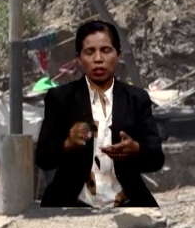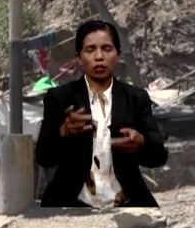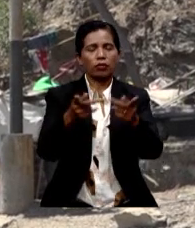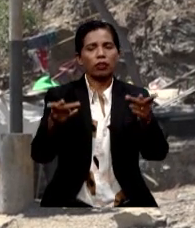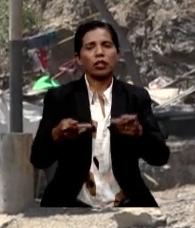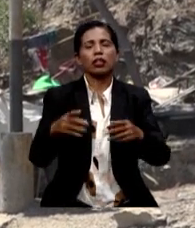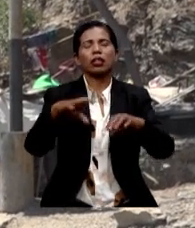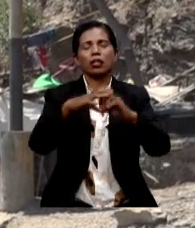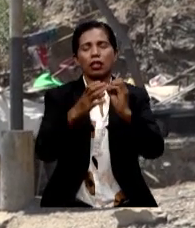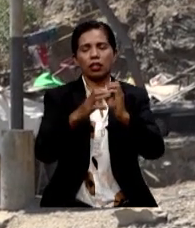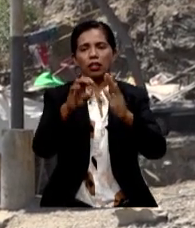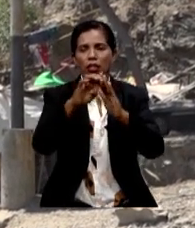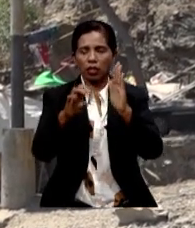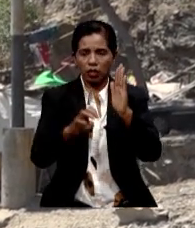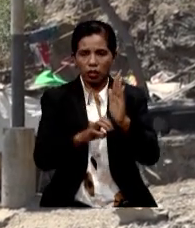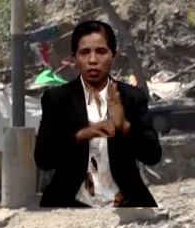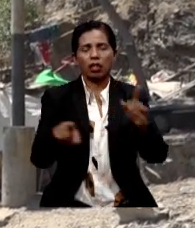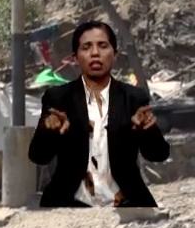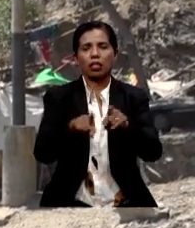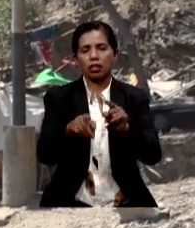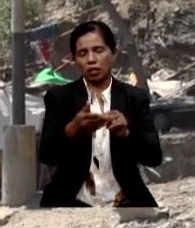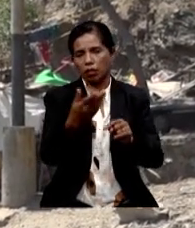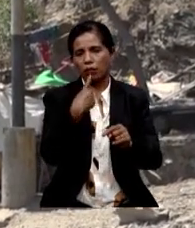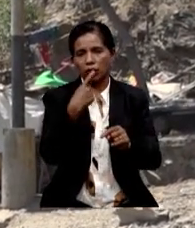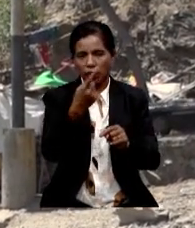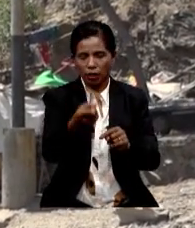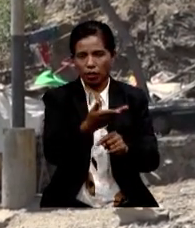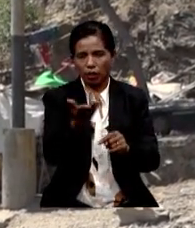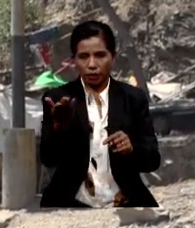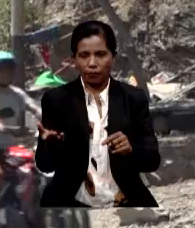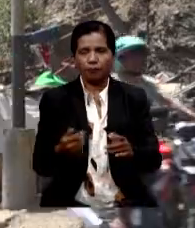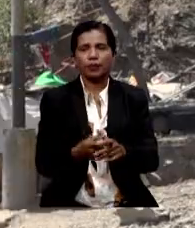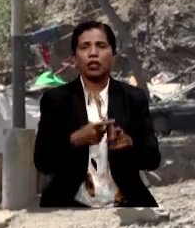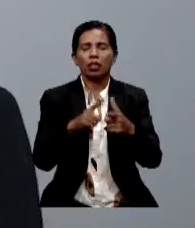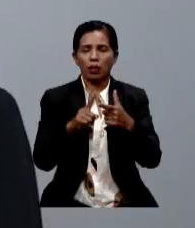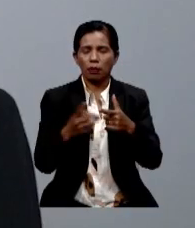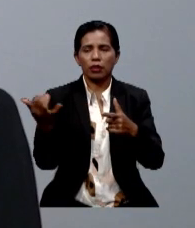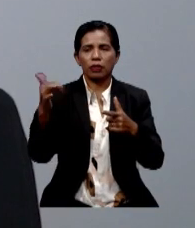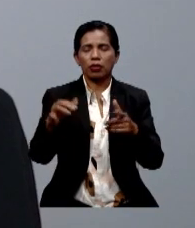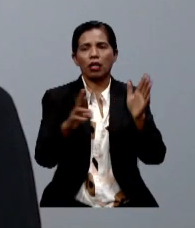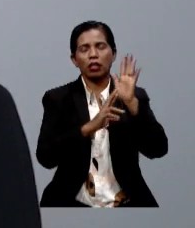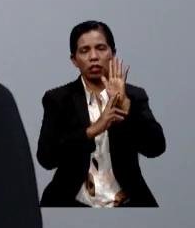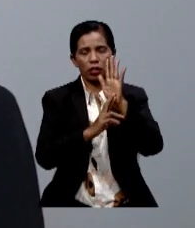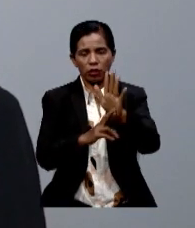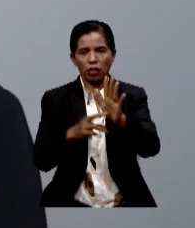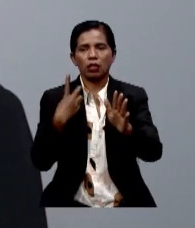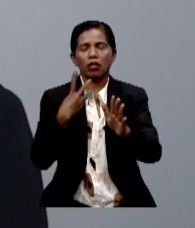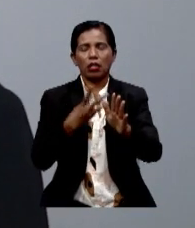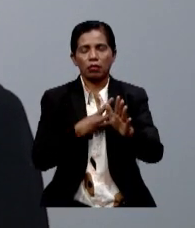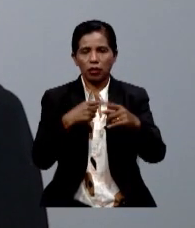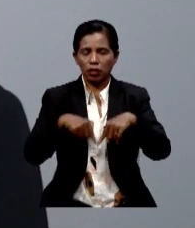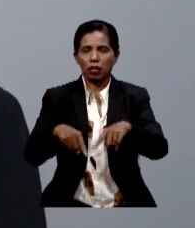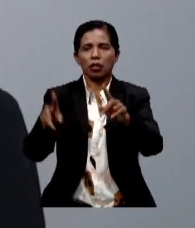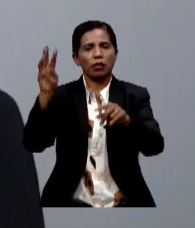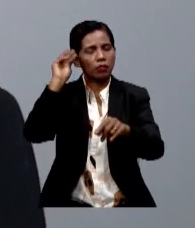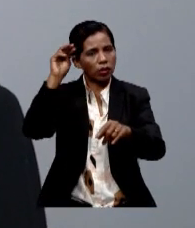nebe. Estado nem a nação não está bom de hané. Depois se tem que ator relatório e a missei haruca vai ao